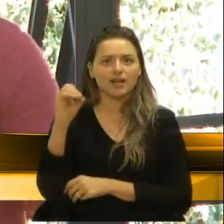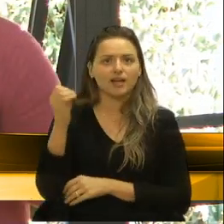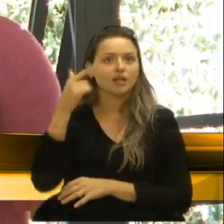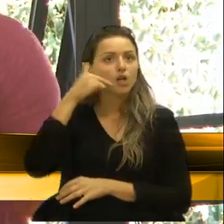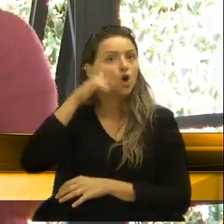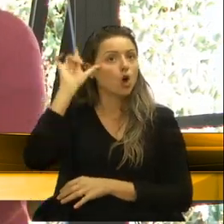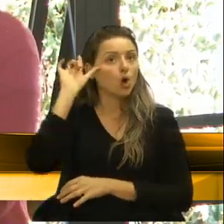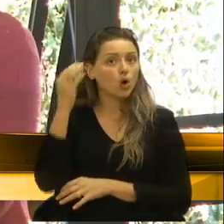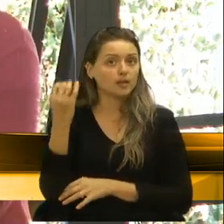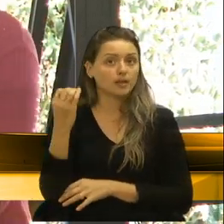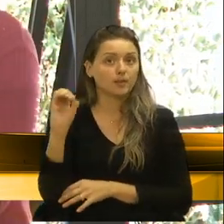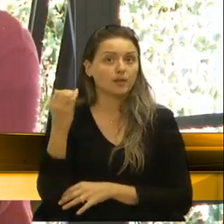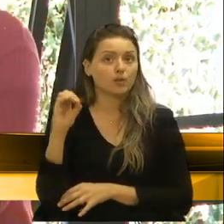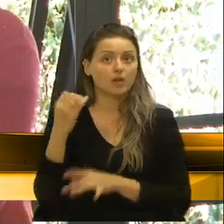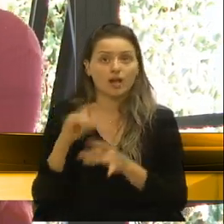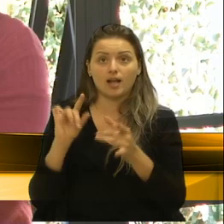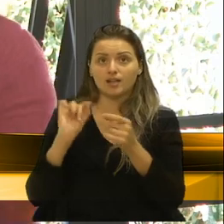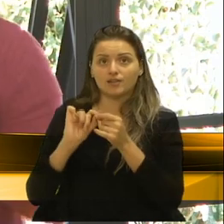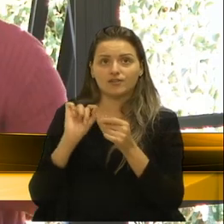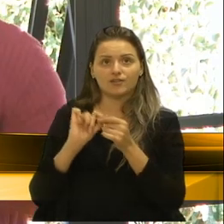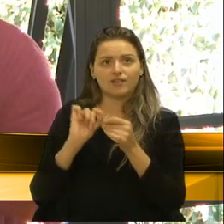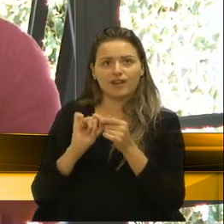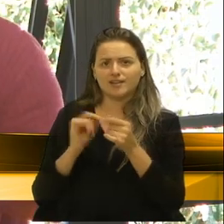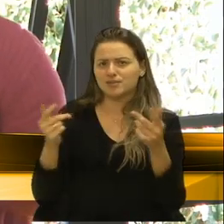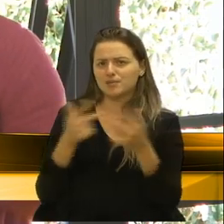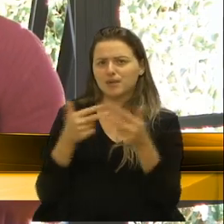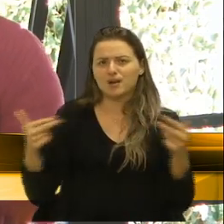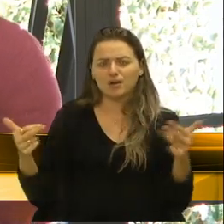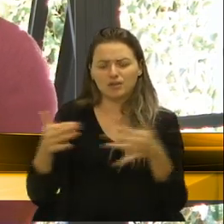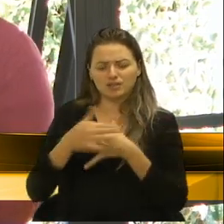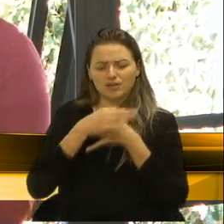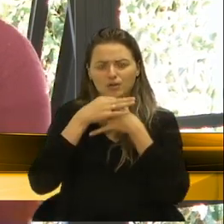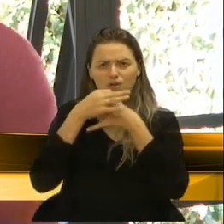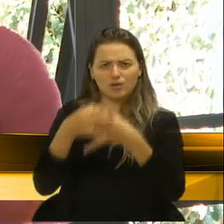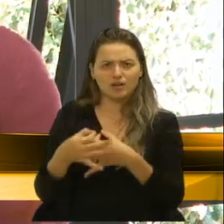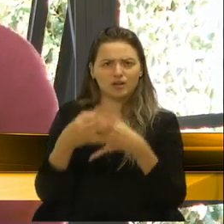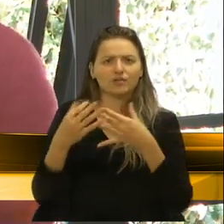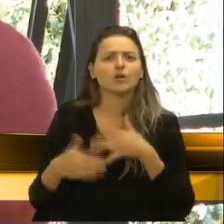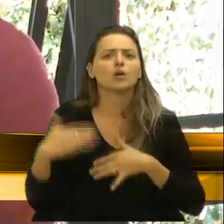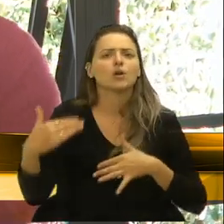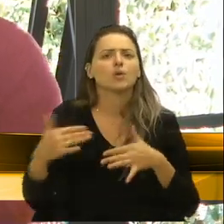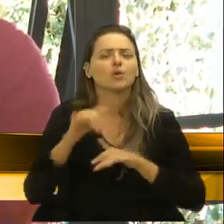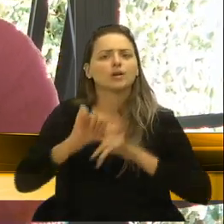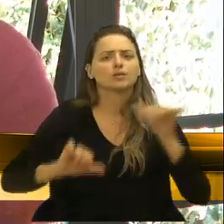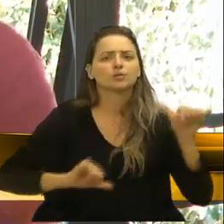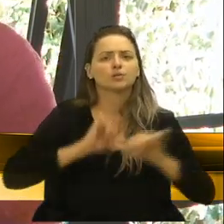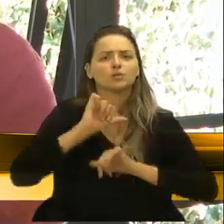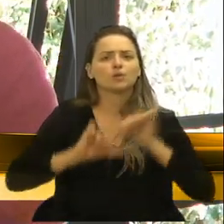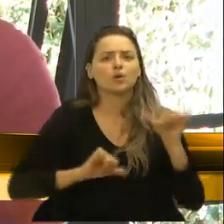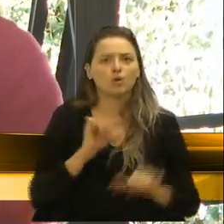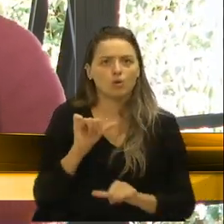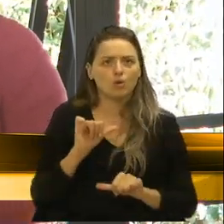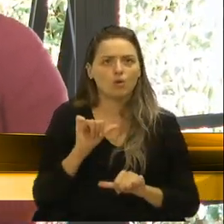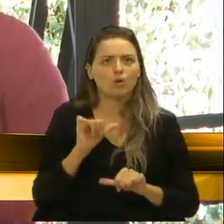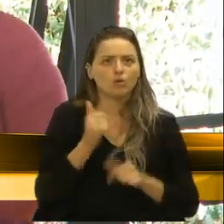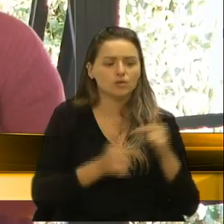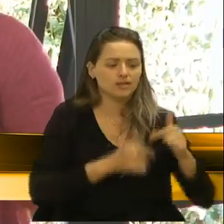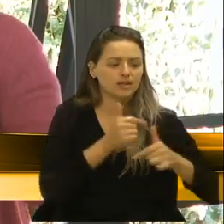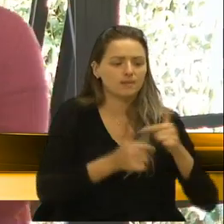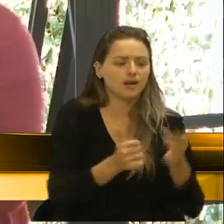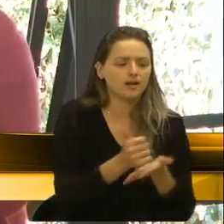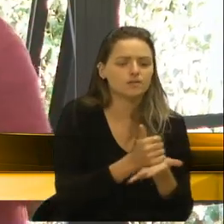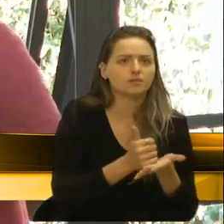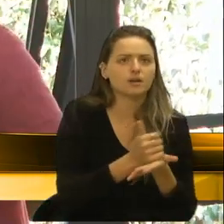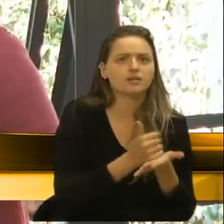Alegre fez uma aberração. Quando eles mudaram a questão dos serviços essenciais e